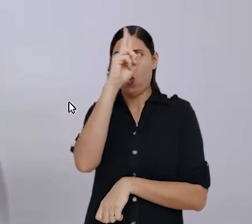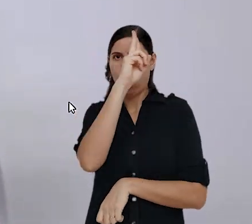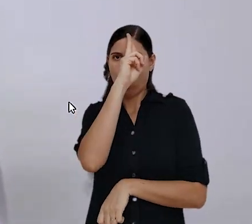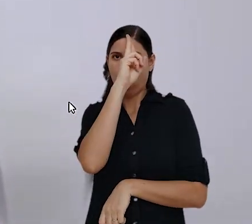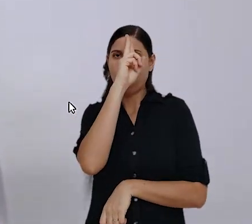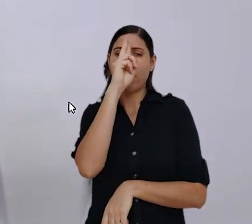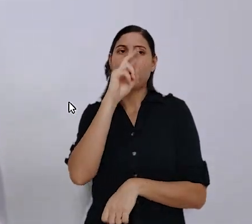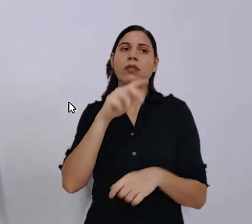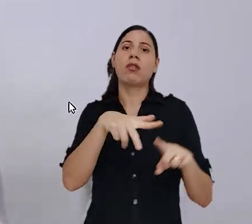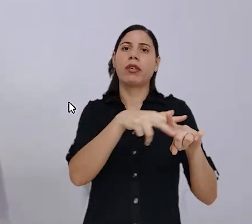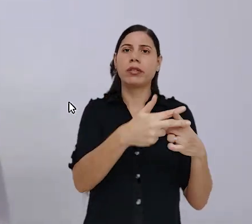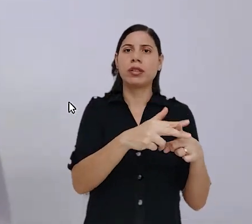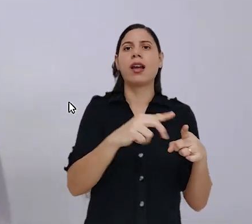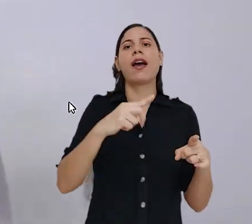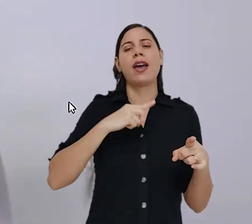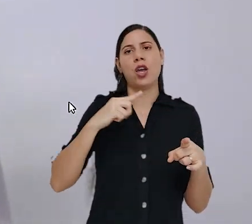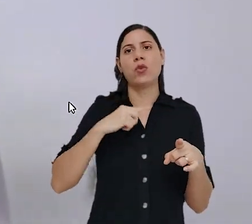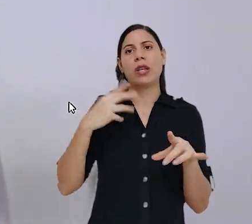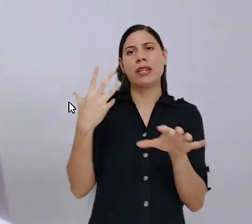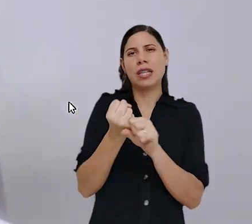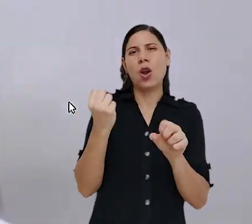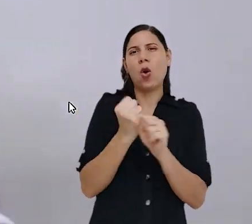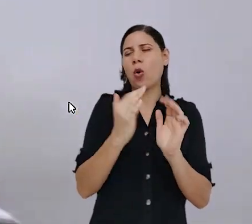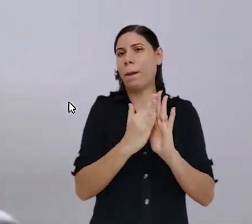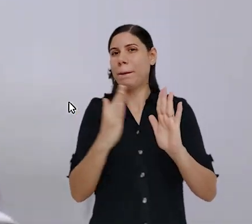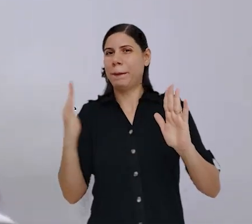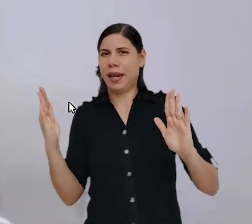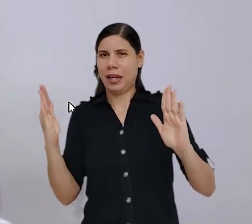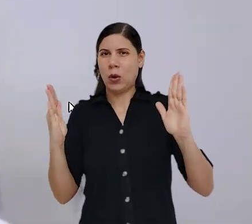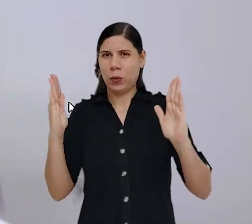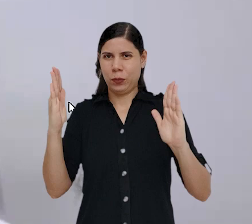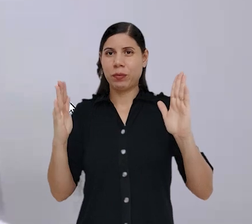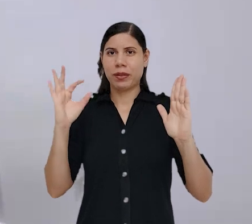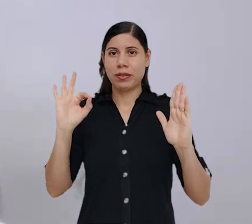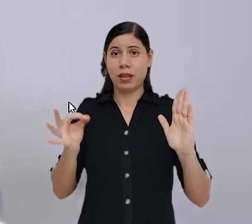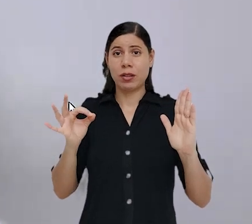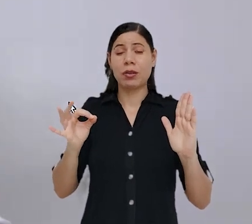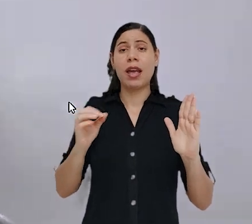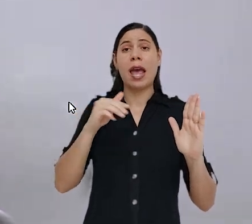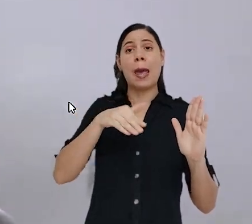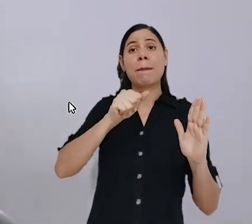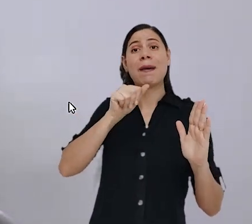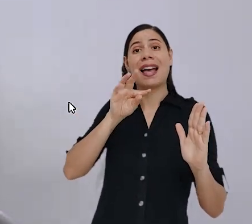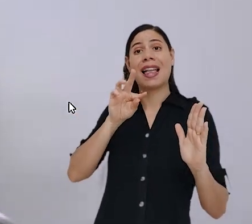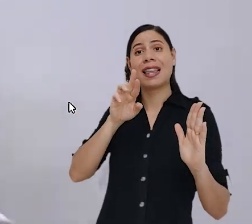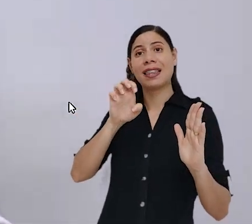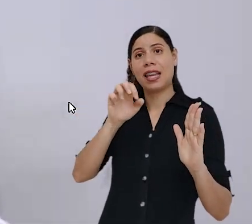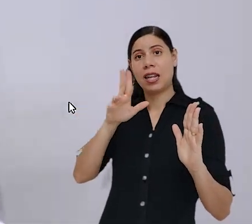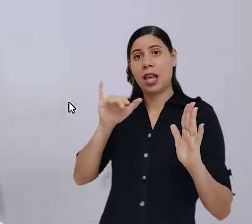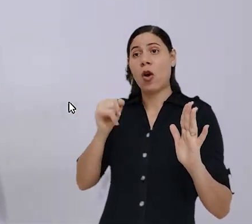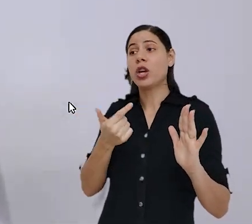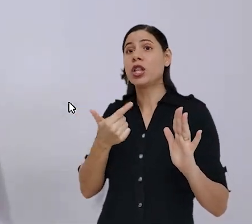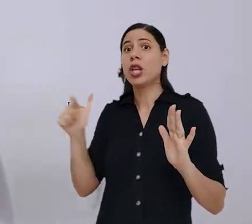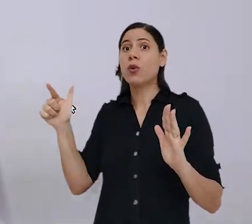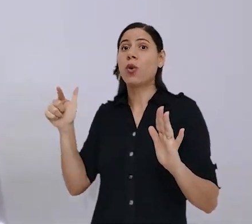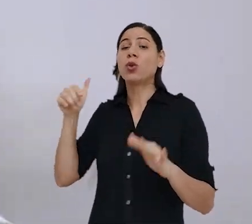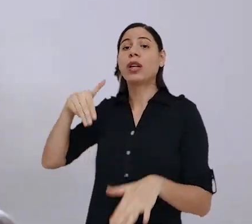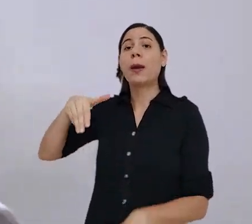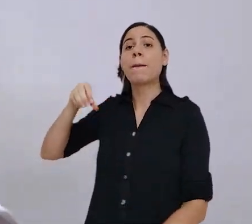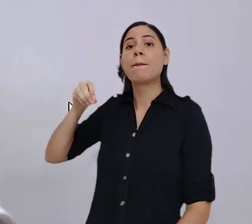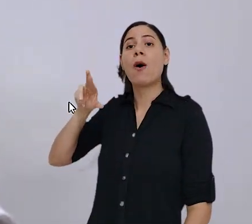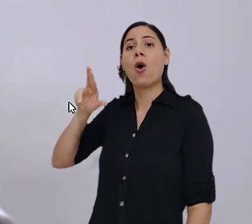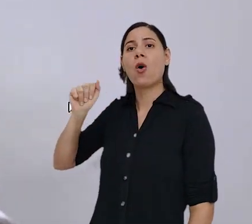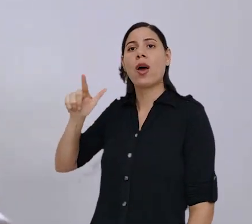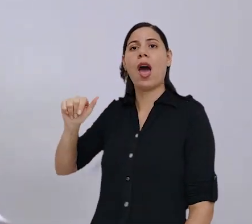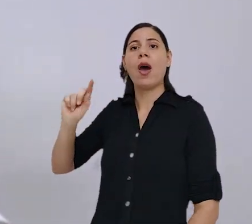eu tenho direito ao lucro cessante, a um dano material, né? A gente vê o dano moral, que o dano moral ele é justamente quando ele ofender minha imagem,